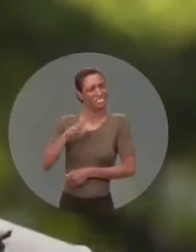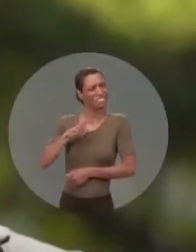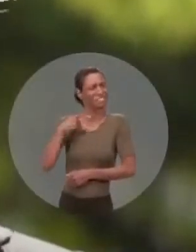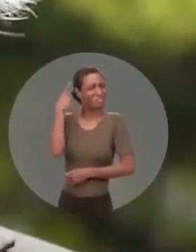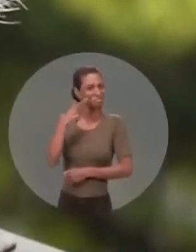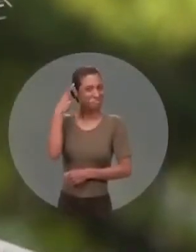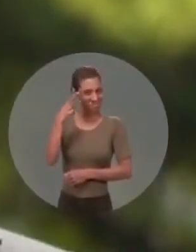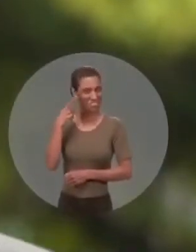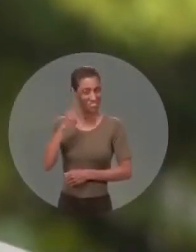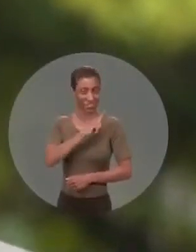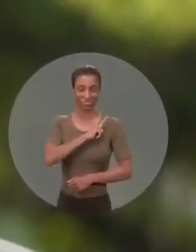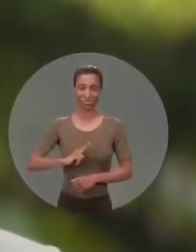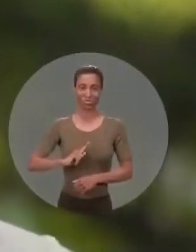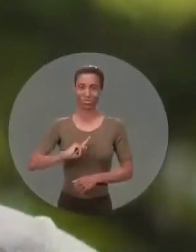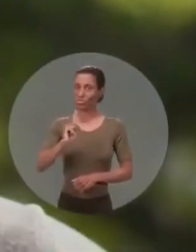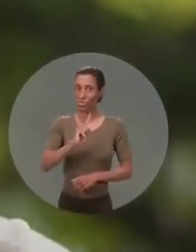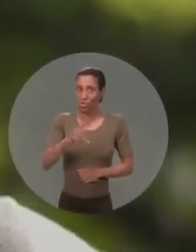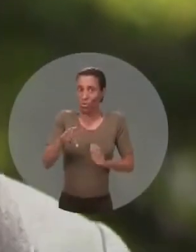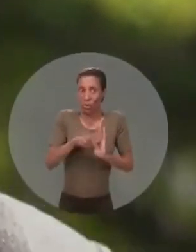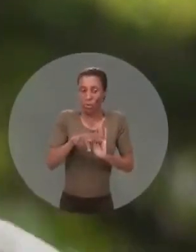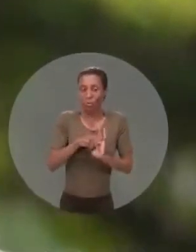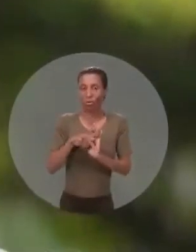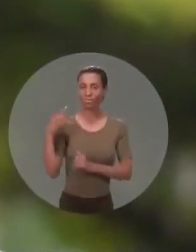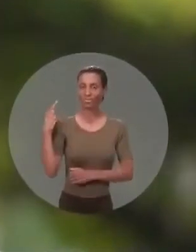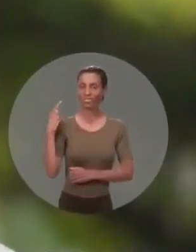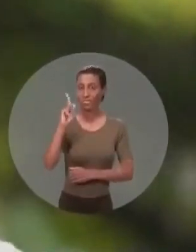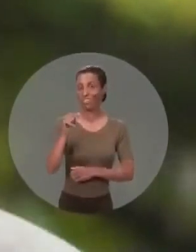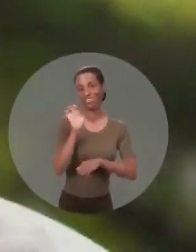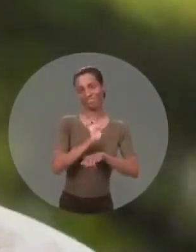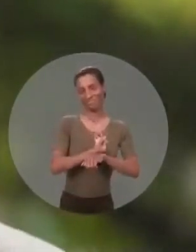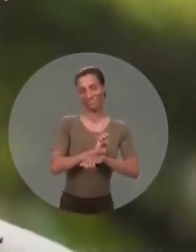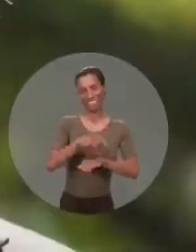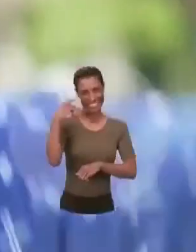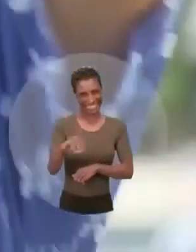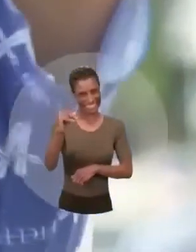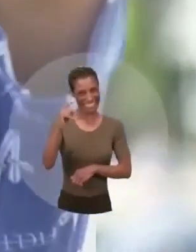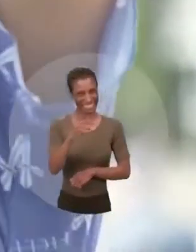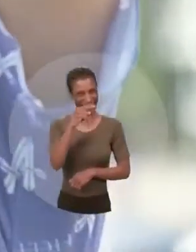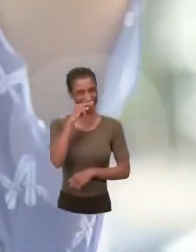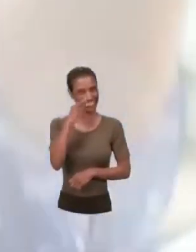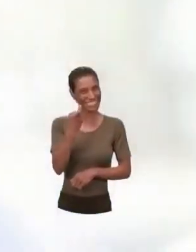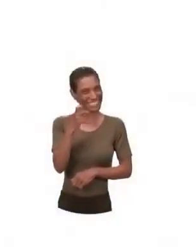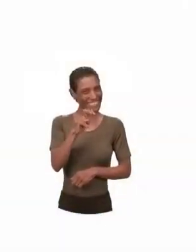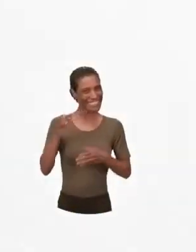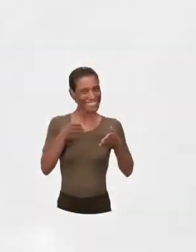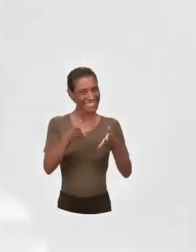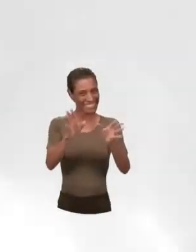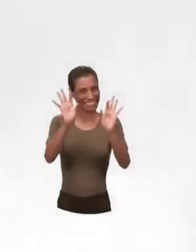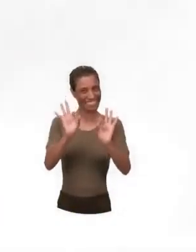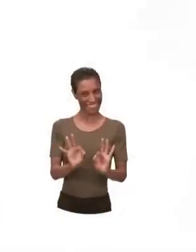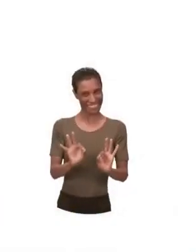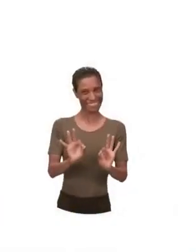Ele tem uma política de governo que não é pro partido, é pro estado. Dale, gringo!